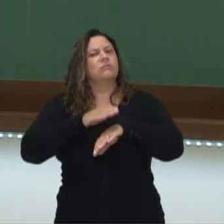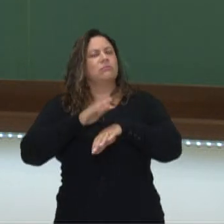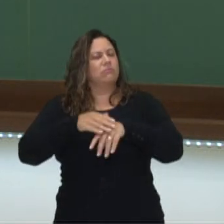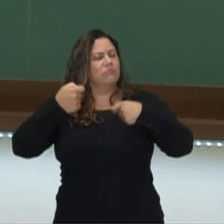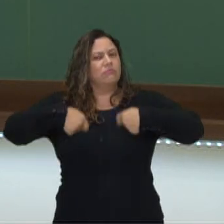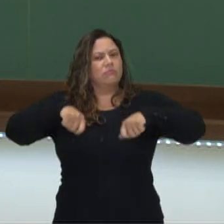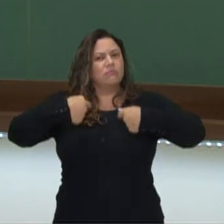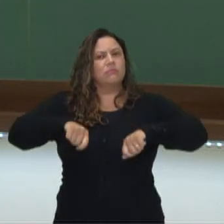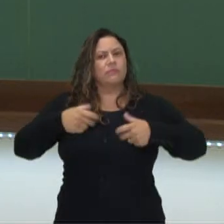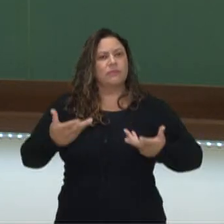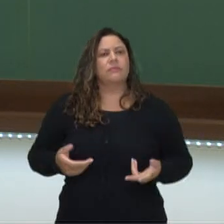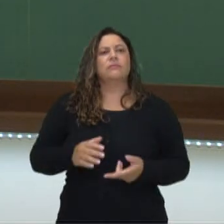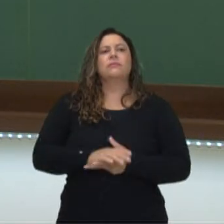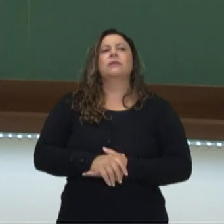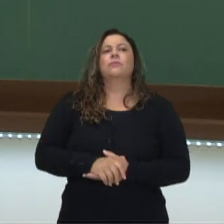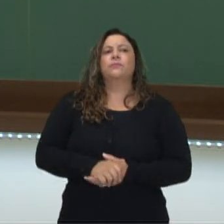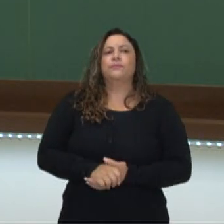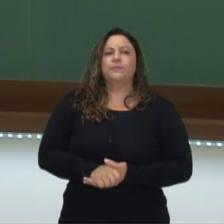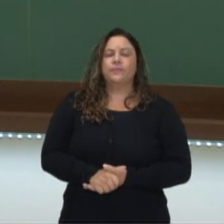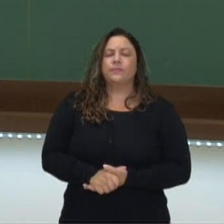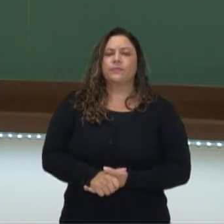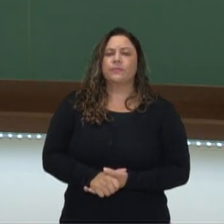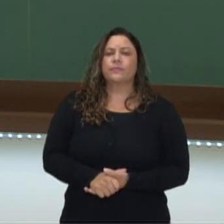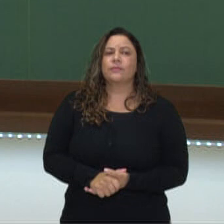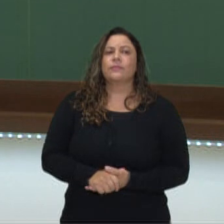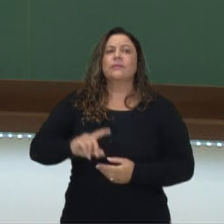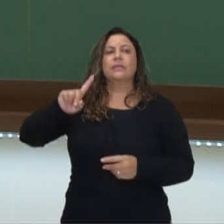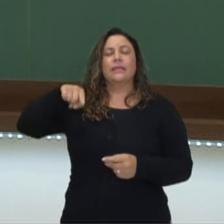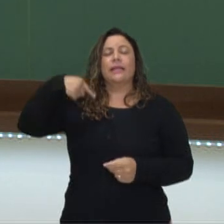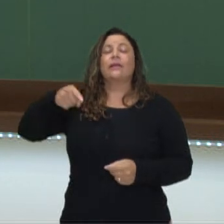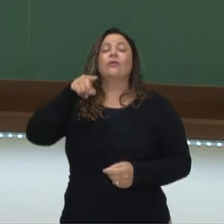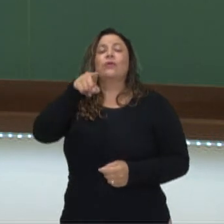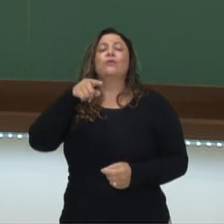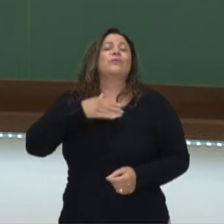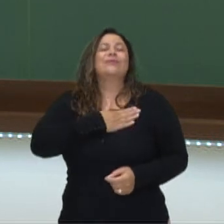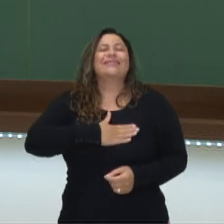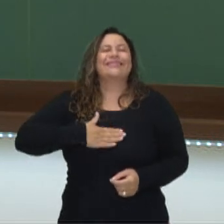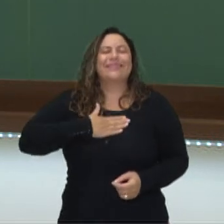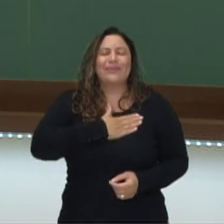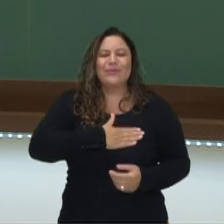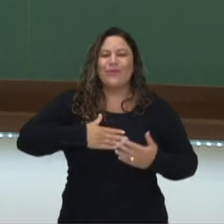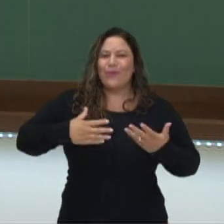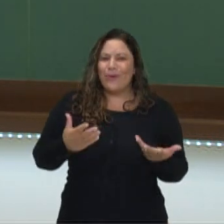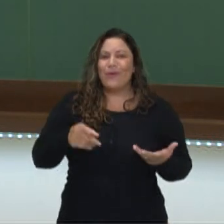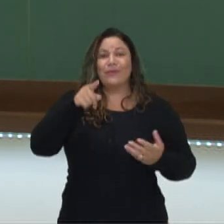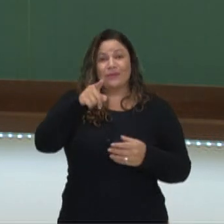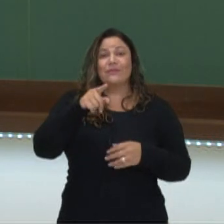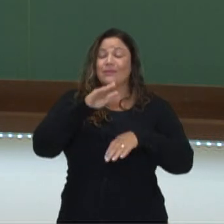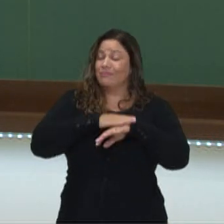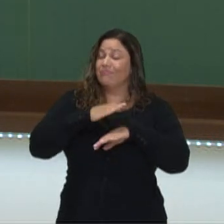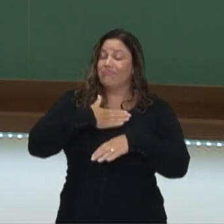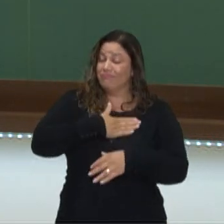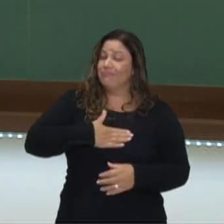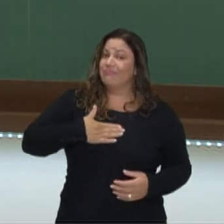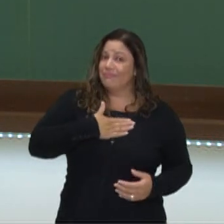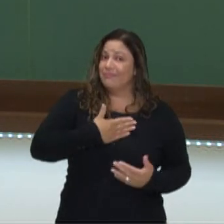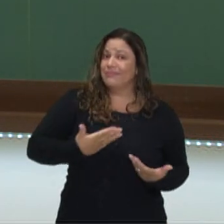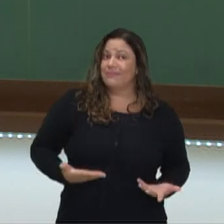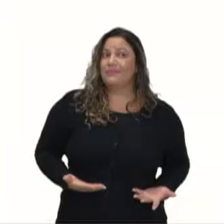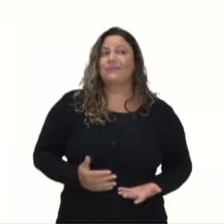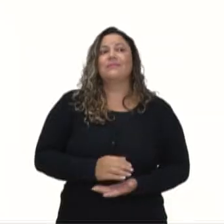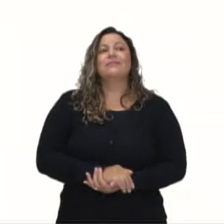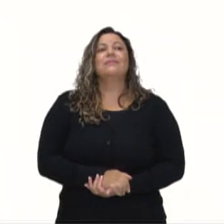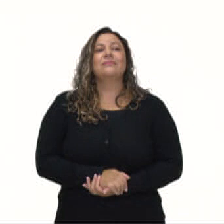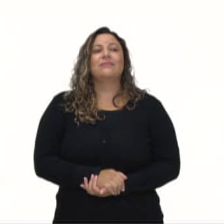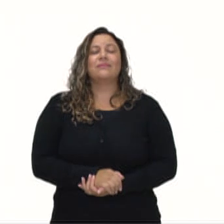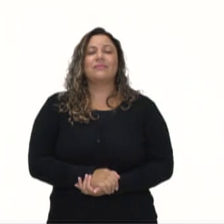os memorable são aqueles que você gosta de fazer, você faz porque você gosta.